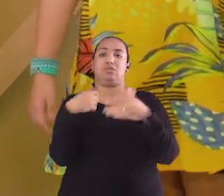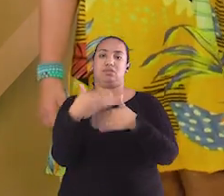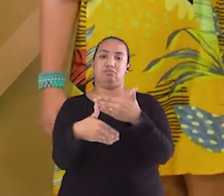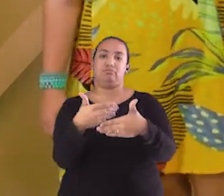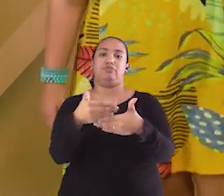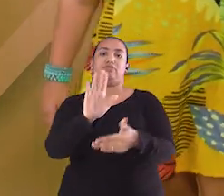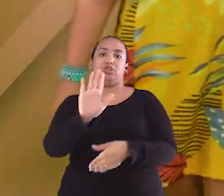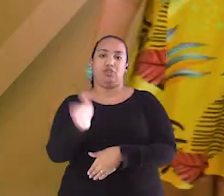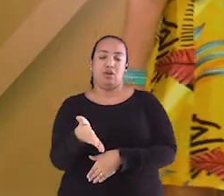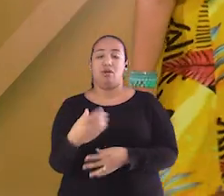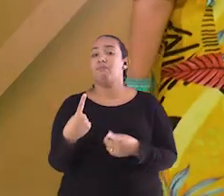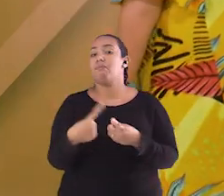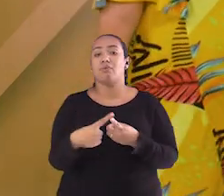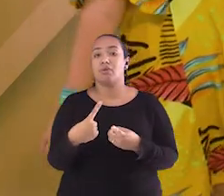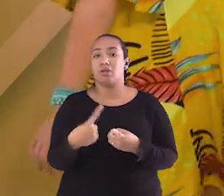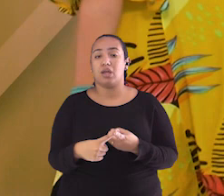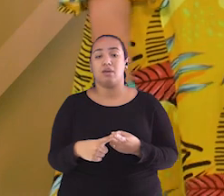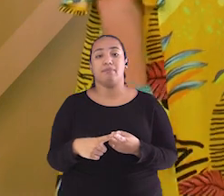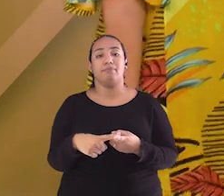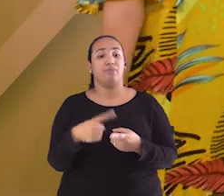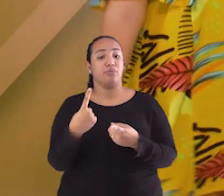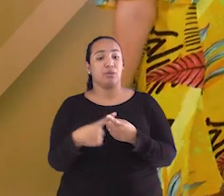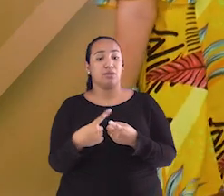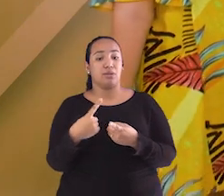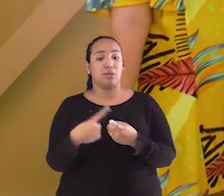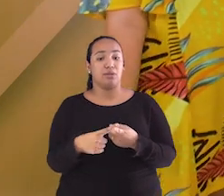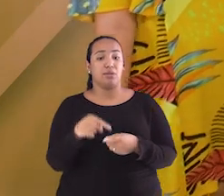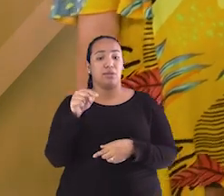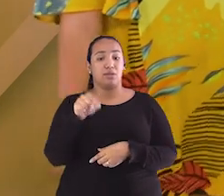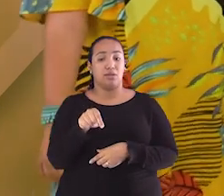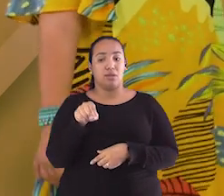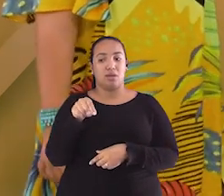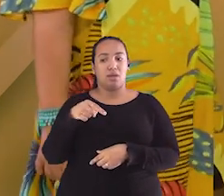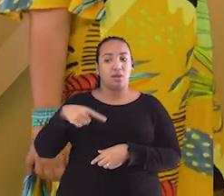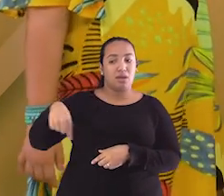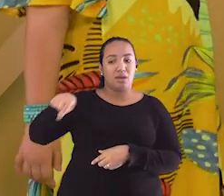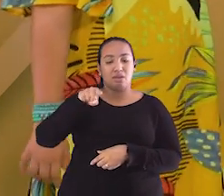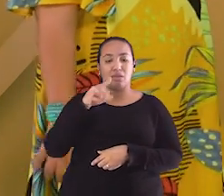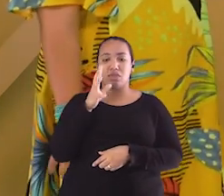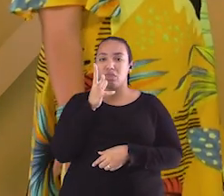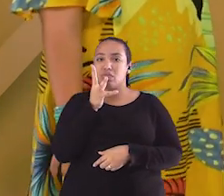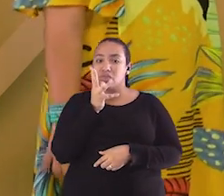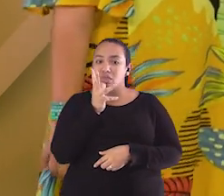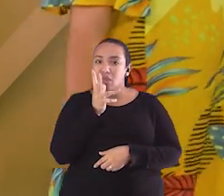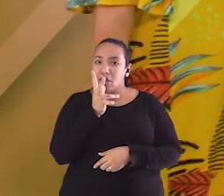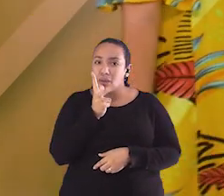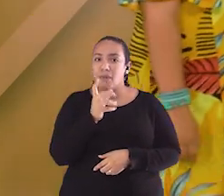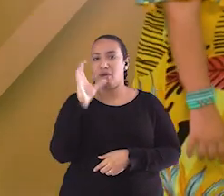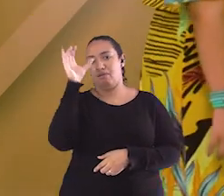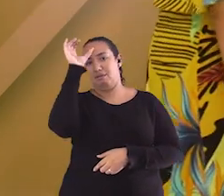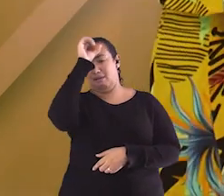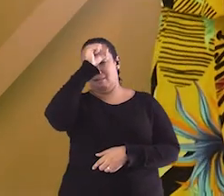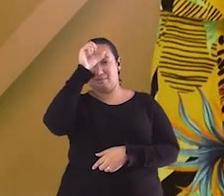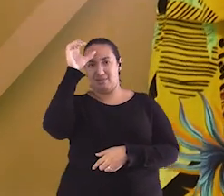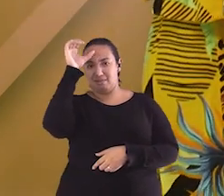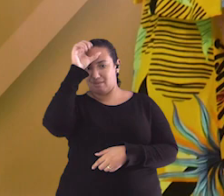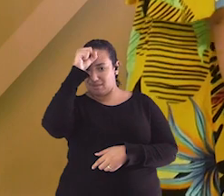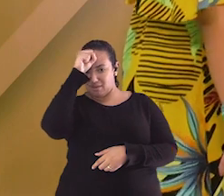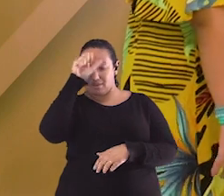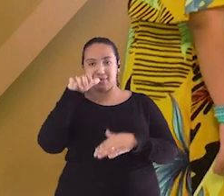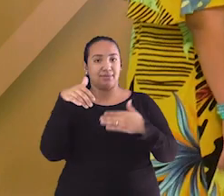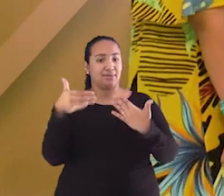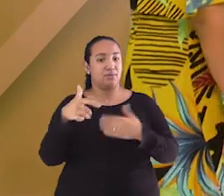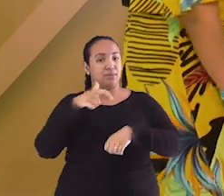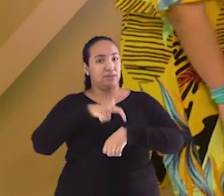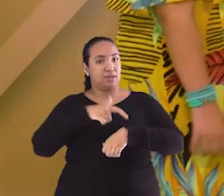trabalhando ele. Né? Por quê? Porque justamente esse lapso de demora, que eles demoram a aprender,